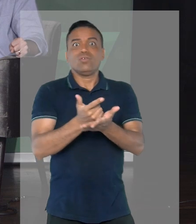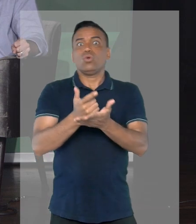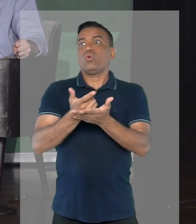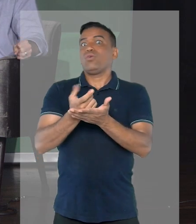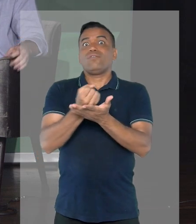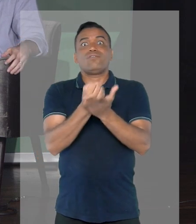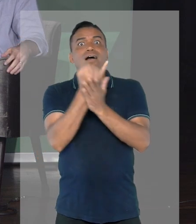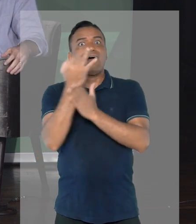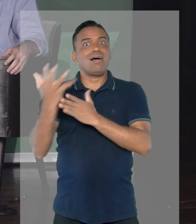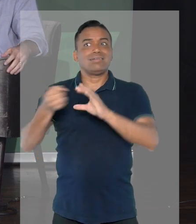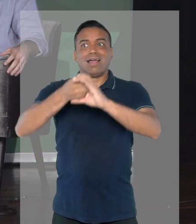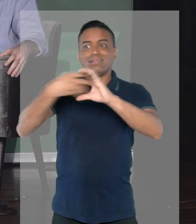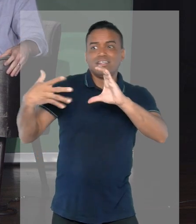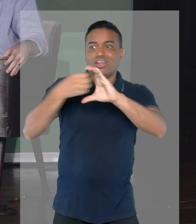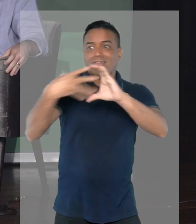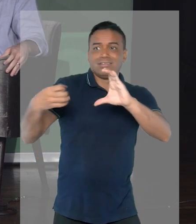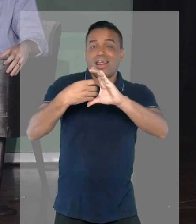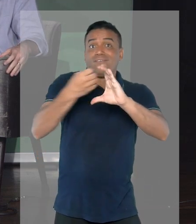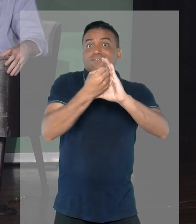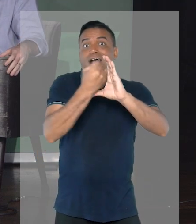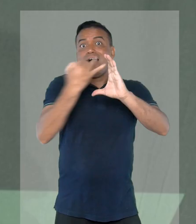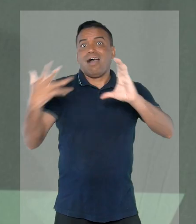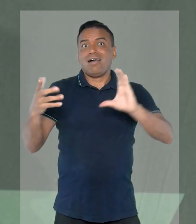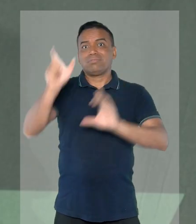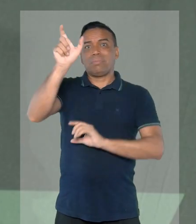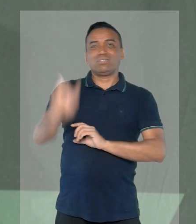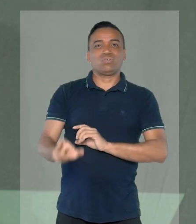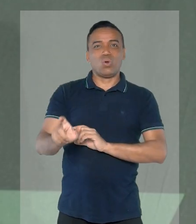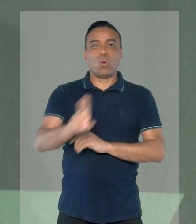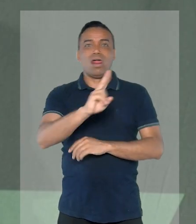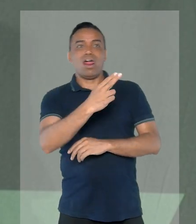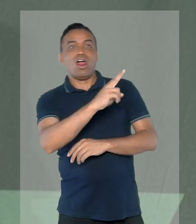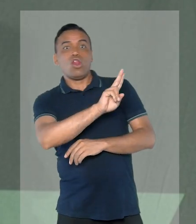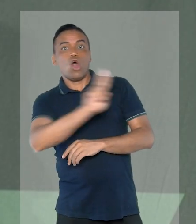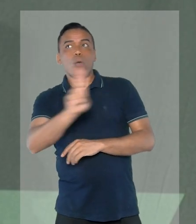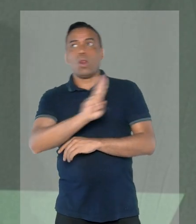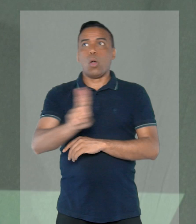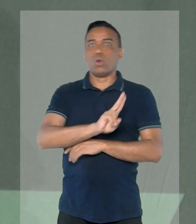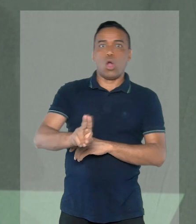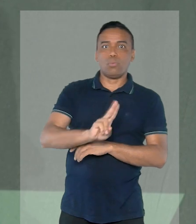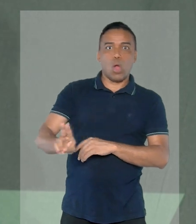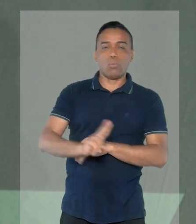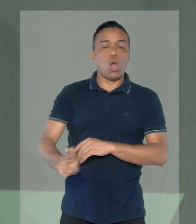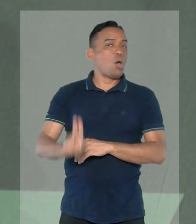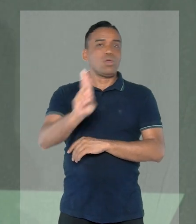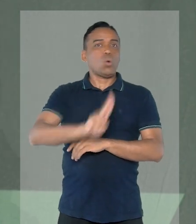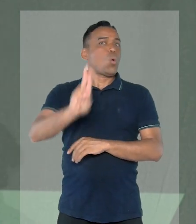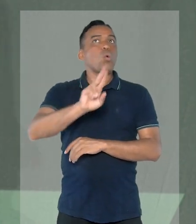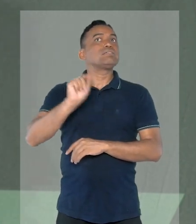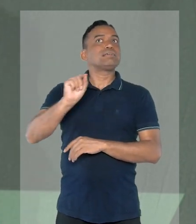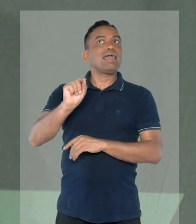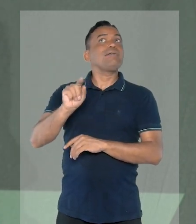30 adjetivos para apresentar ele no início e vai usando esses nomes aí para não usar o Leminski, você usa quem